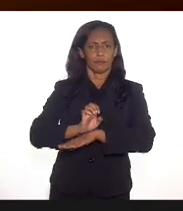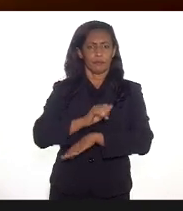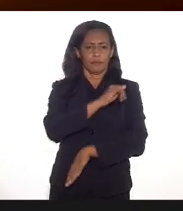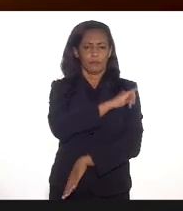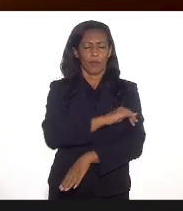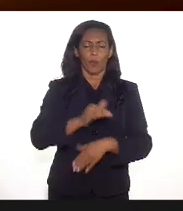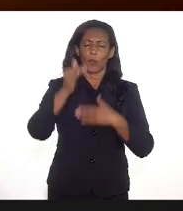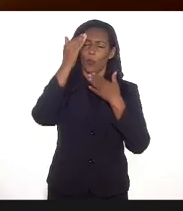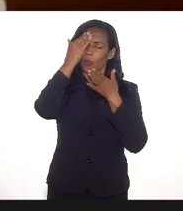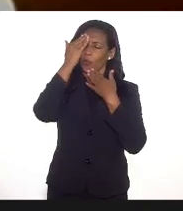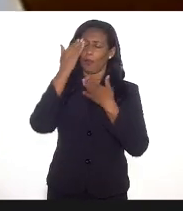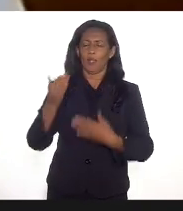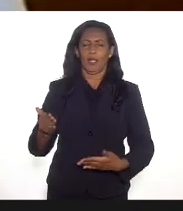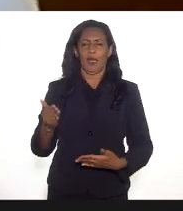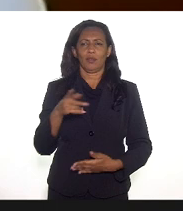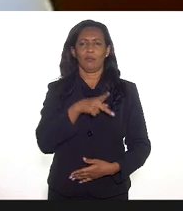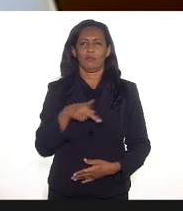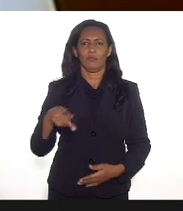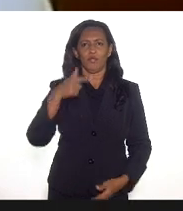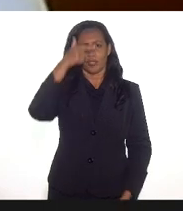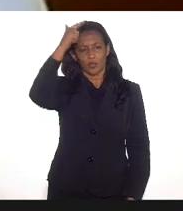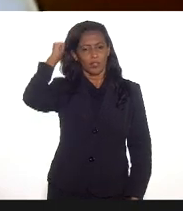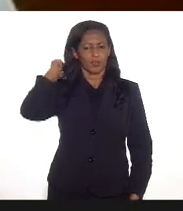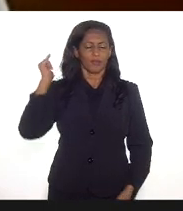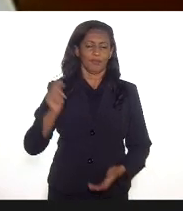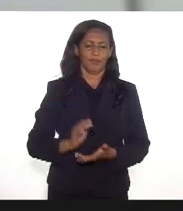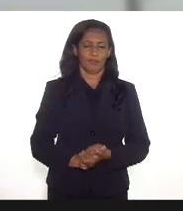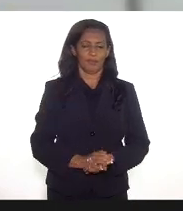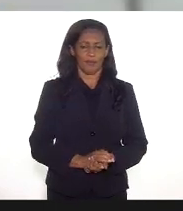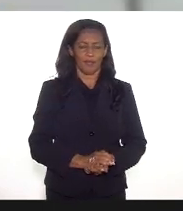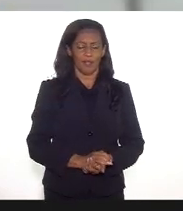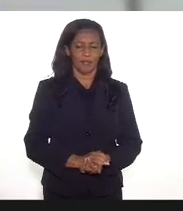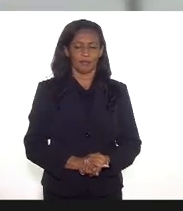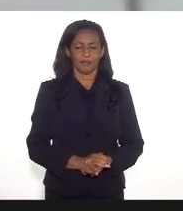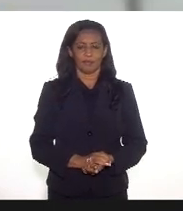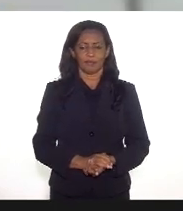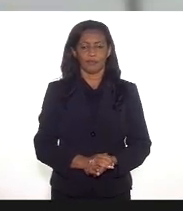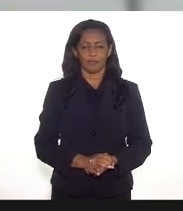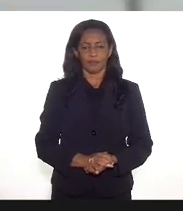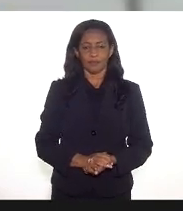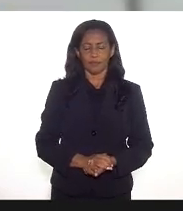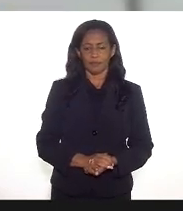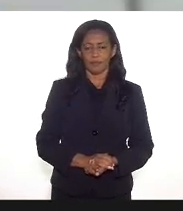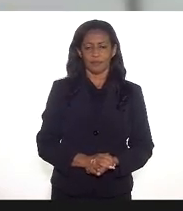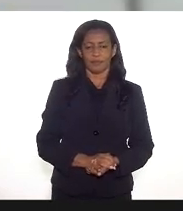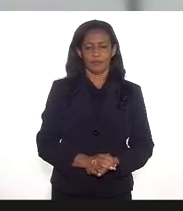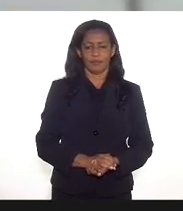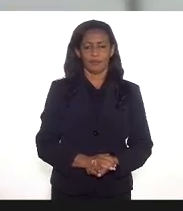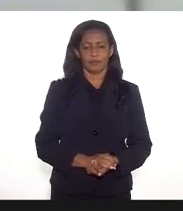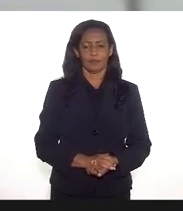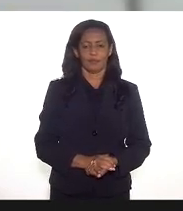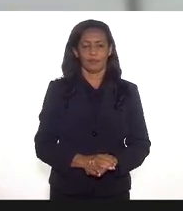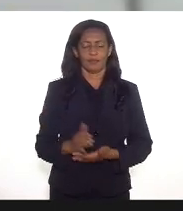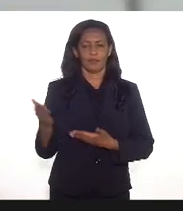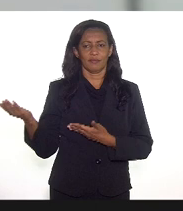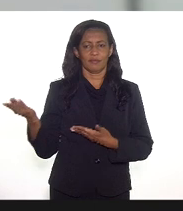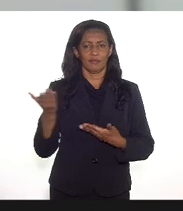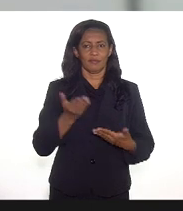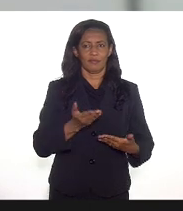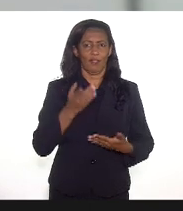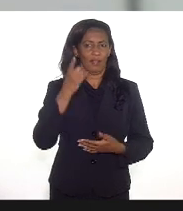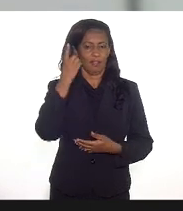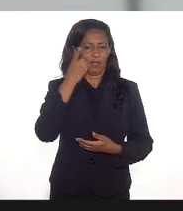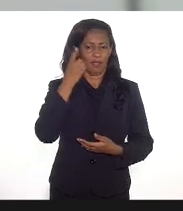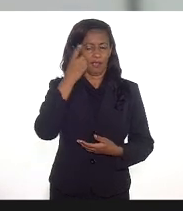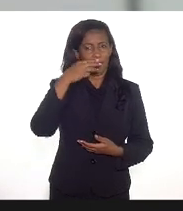muito obrigado, professor Luiz Paulo. Muito obrigado a todos. Obrigado, deputado. Obrigado, deputado Dionísio Lins. Queria convidar o deputado